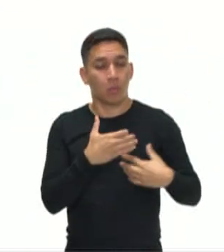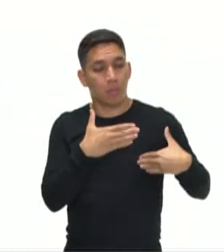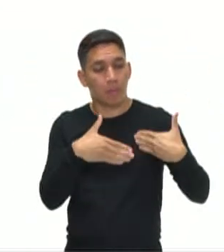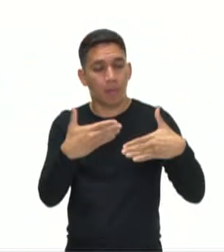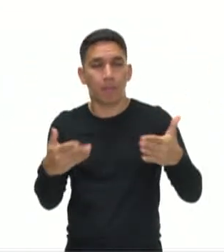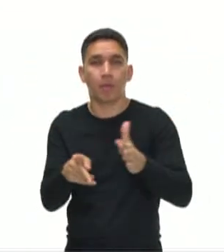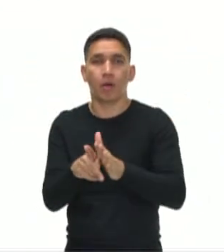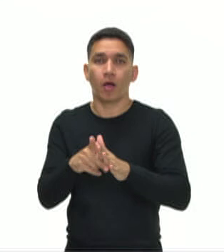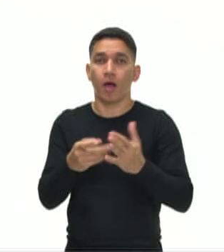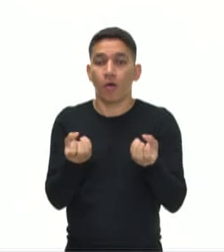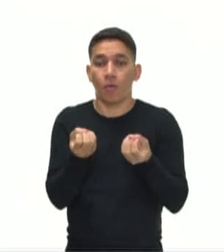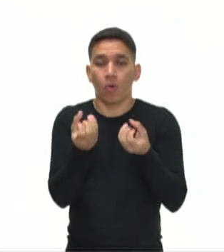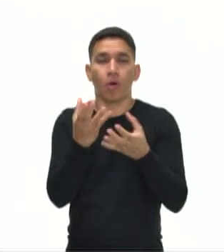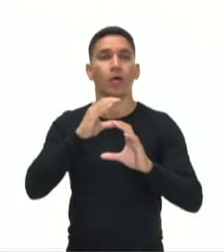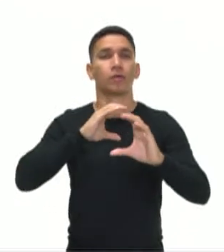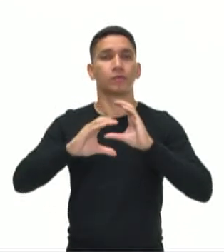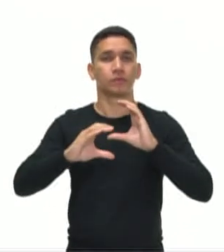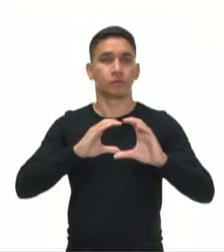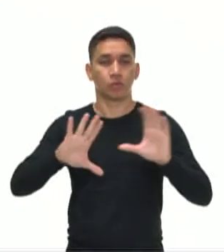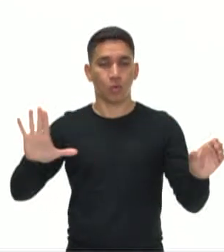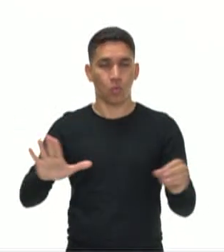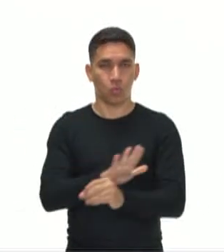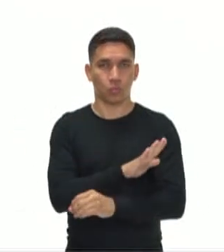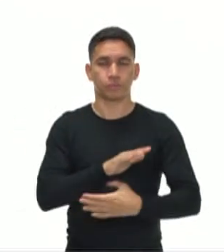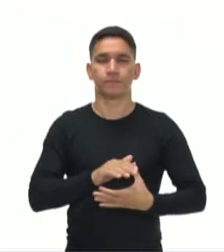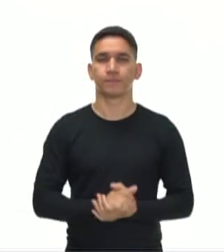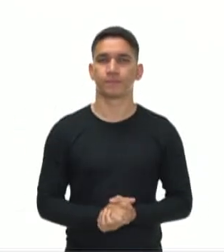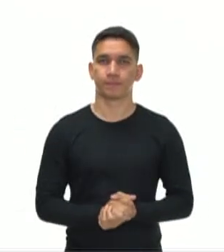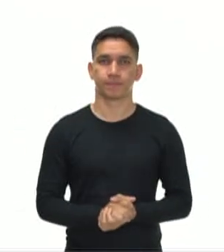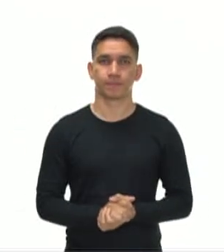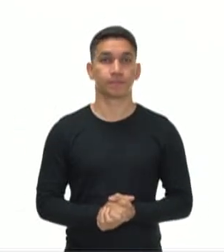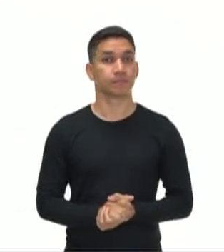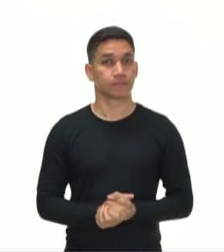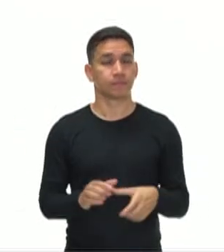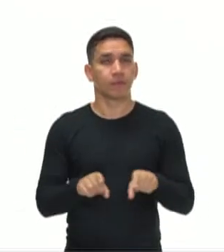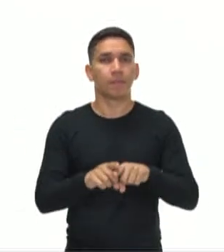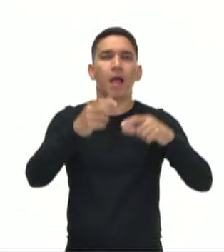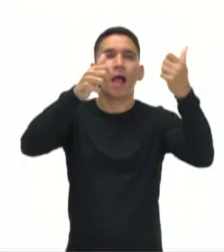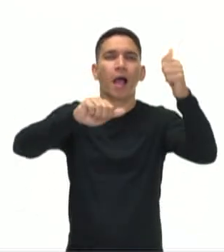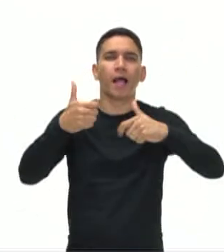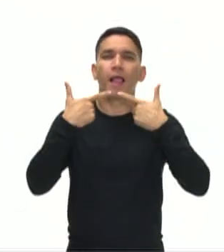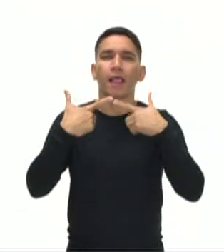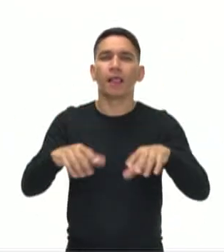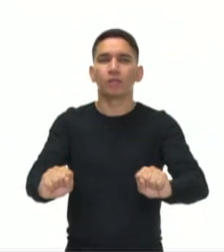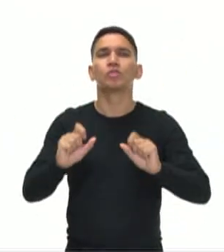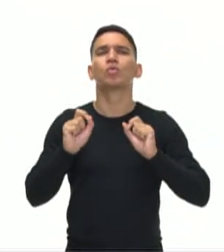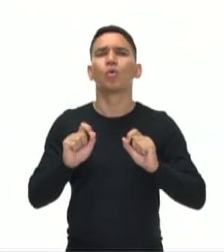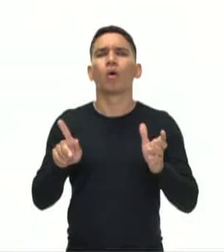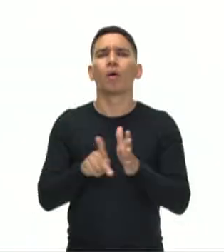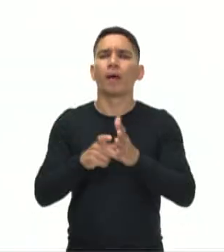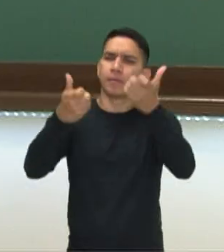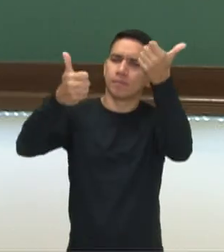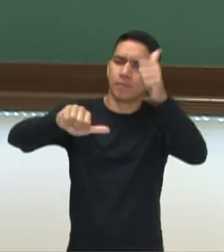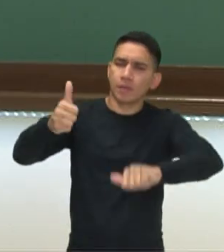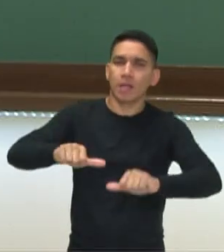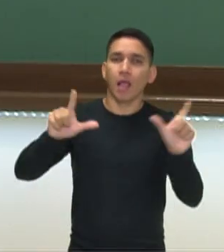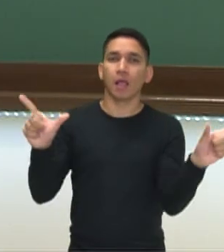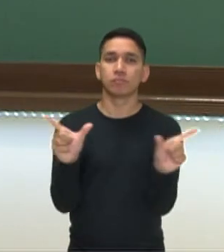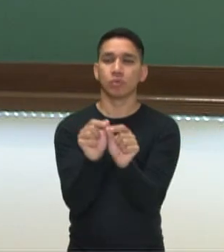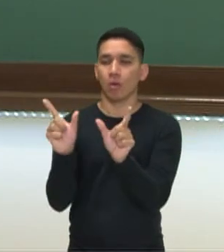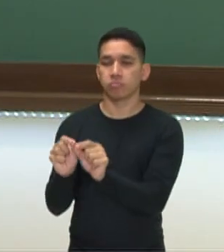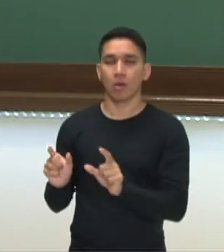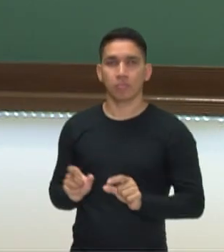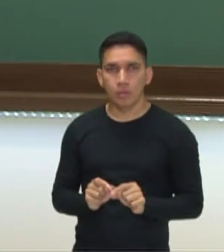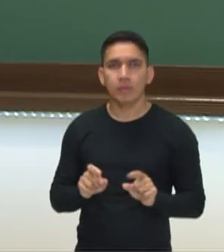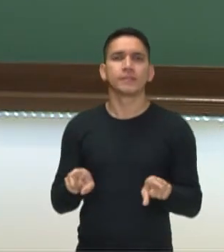valor comunicativo com sentido completo. E sobre análise linguística falamos sobre as contrações.